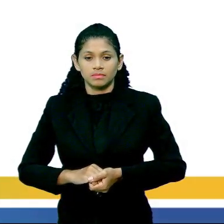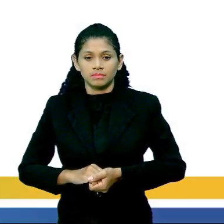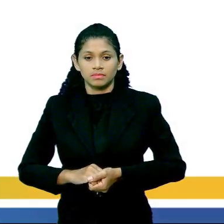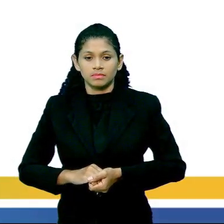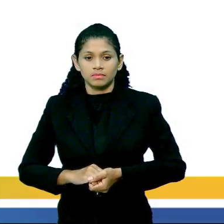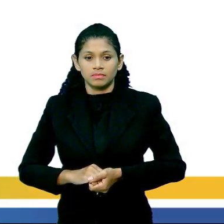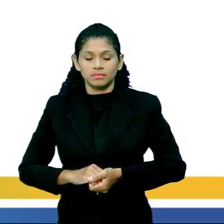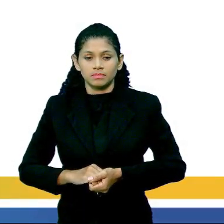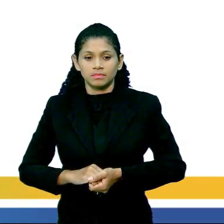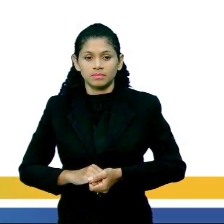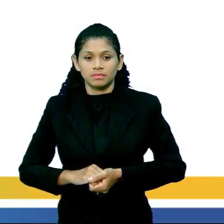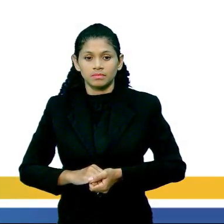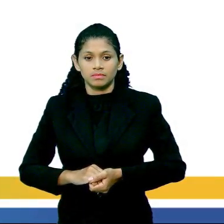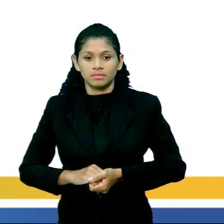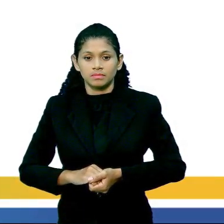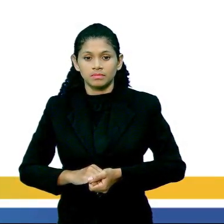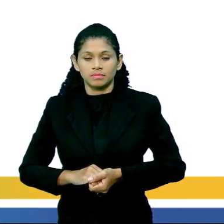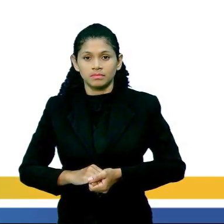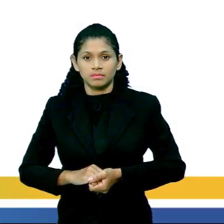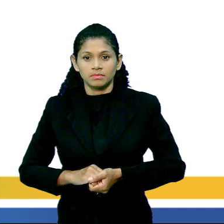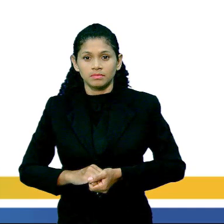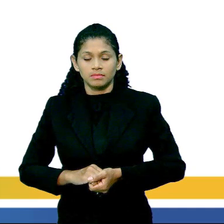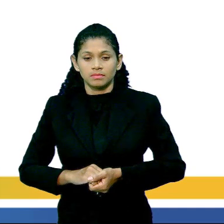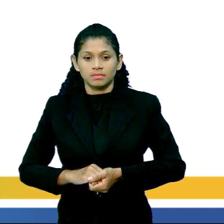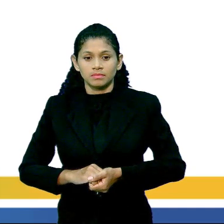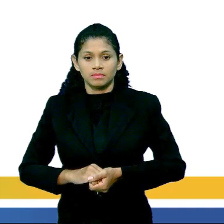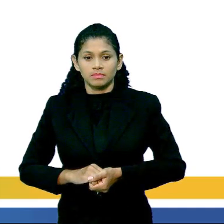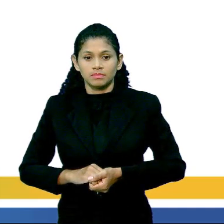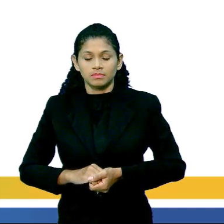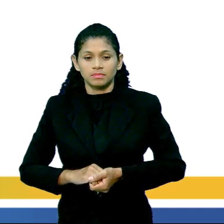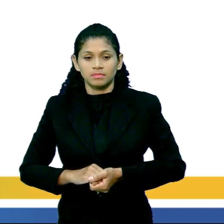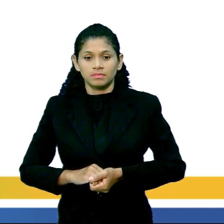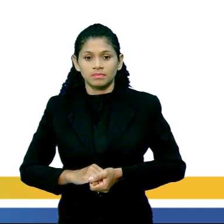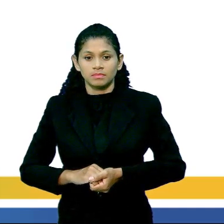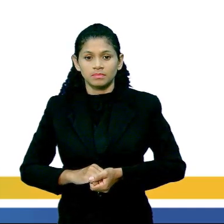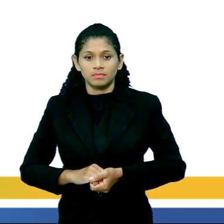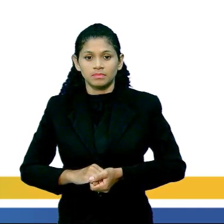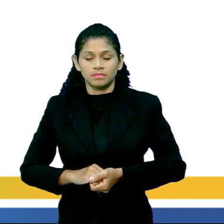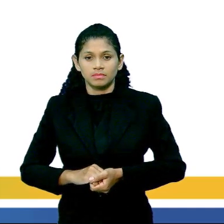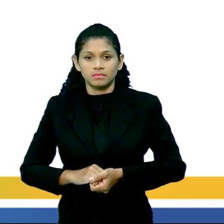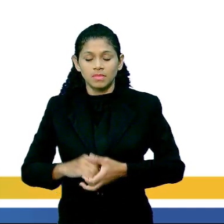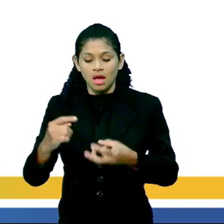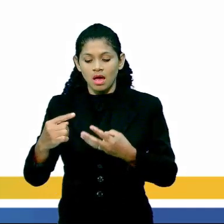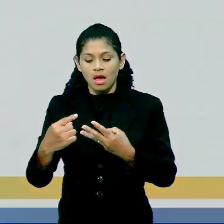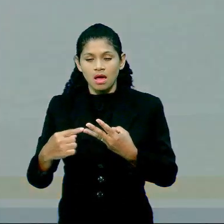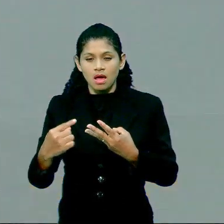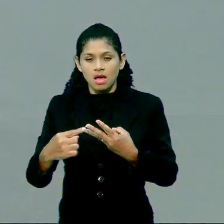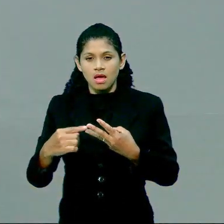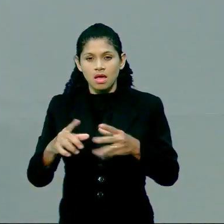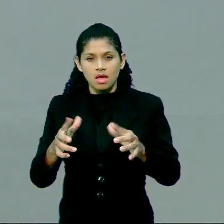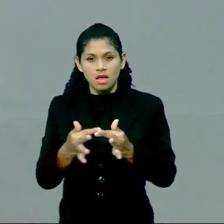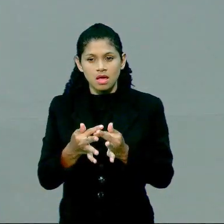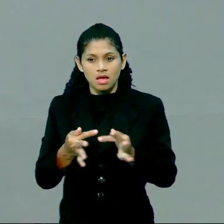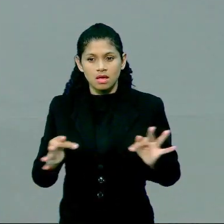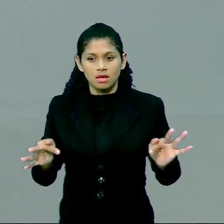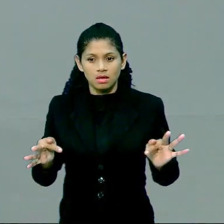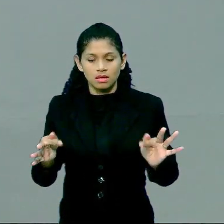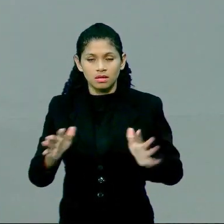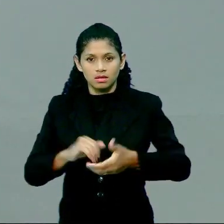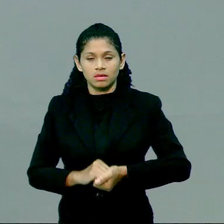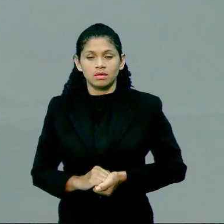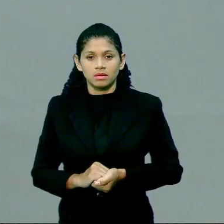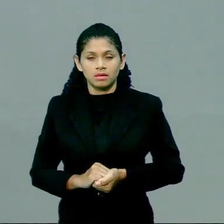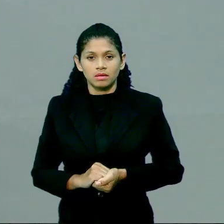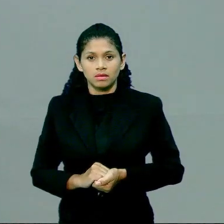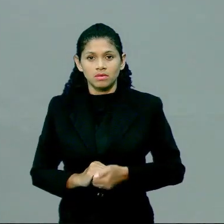estás como Fidel né estás como Fidel né É você está muito Delgado Ou seja você está muito magro